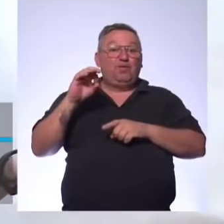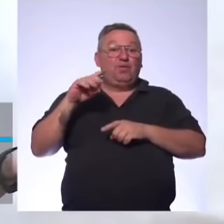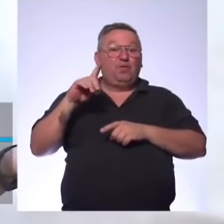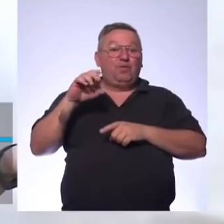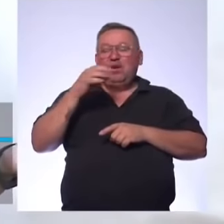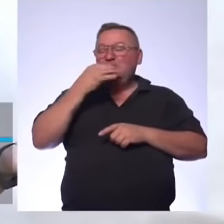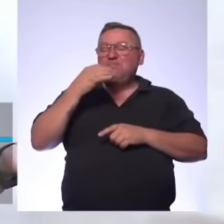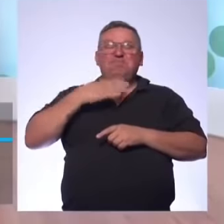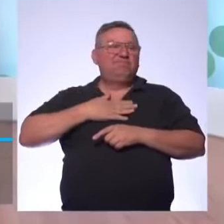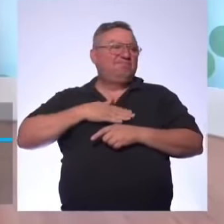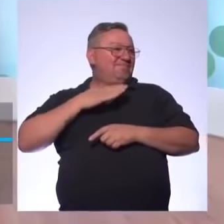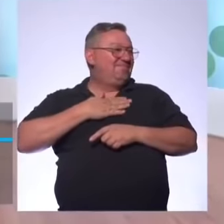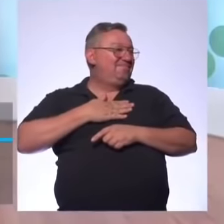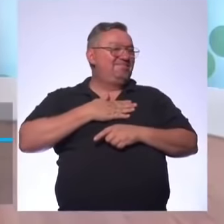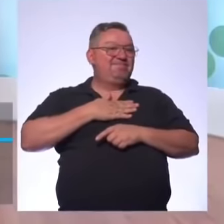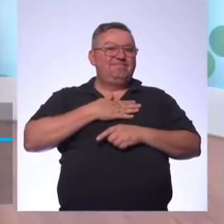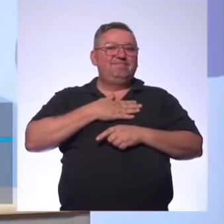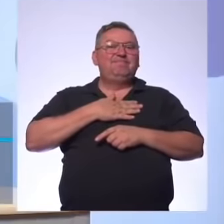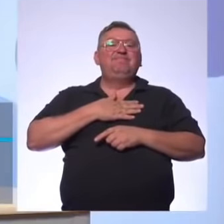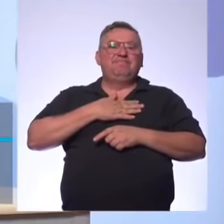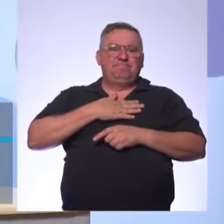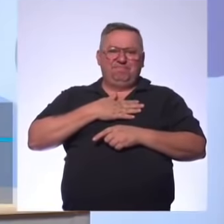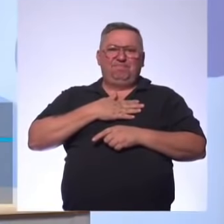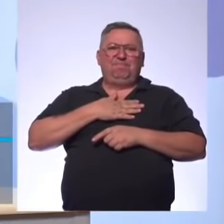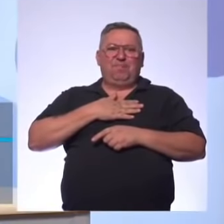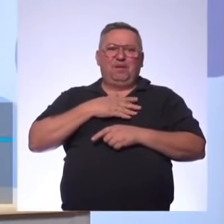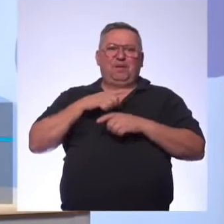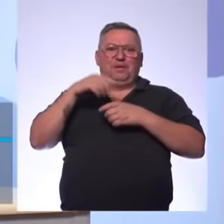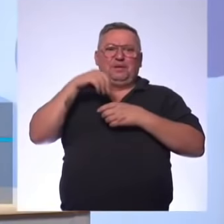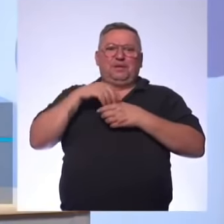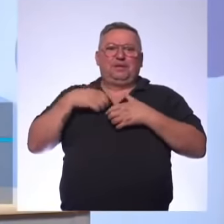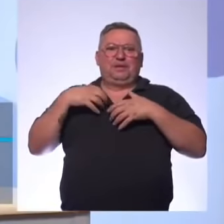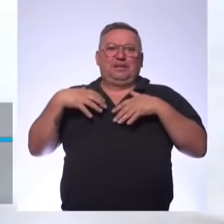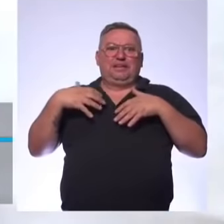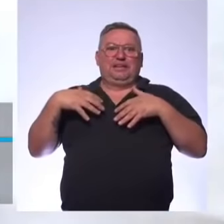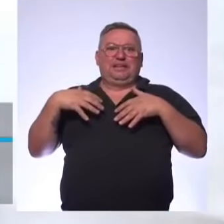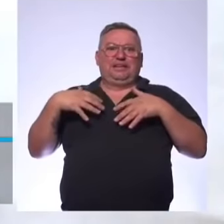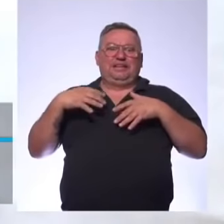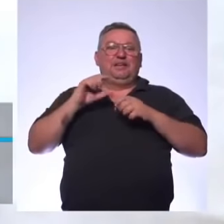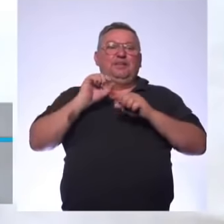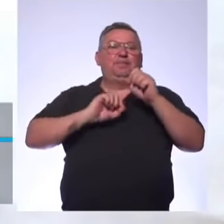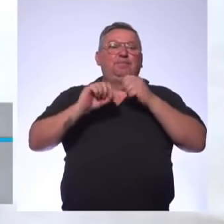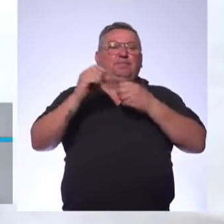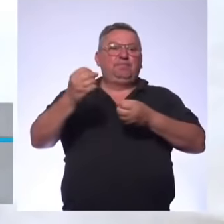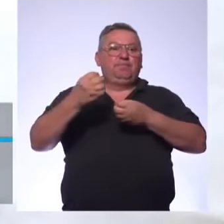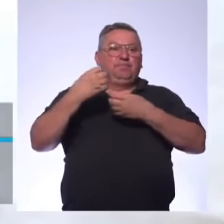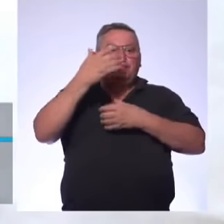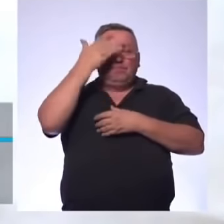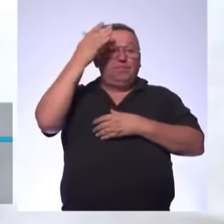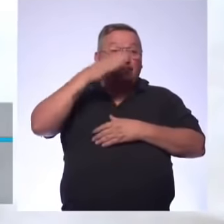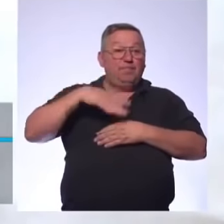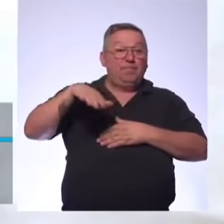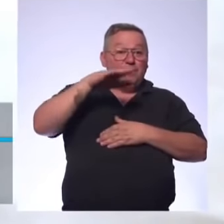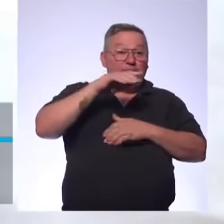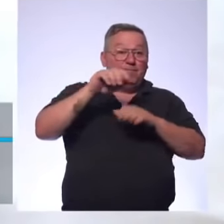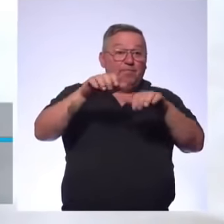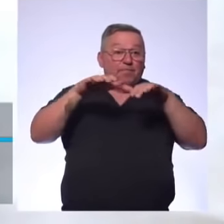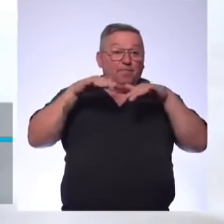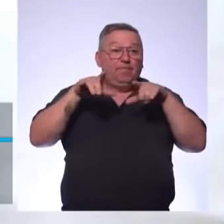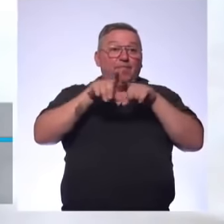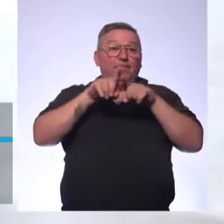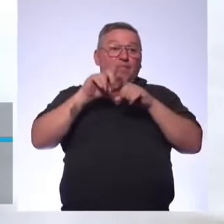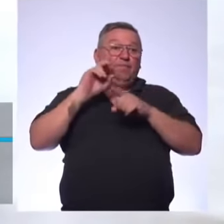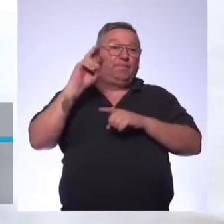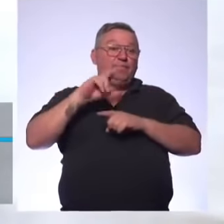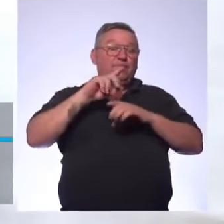está super tranquilo na tela né super imagina Quem nos ensinou essa tranquilidade foram eles porque eu